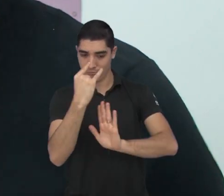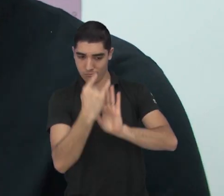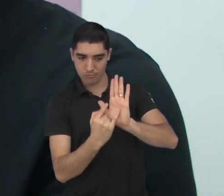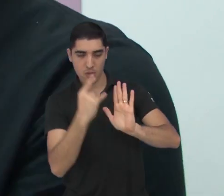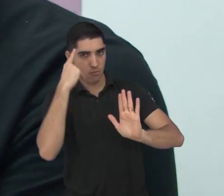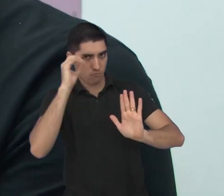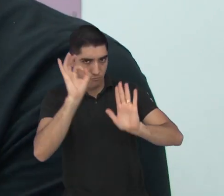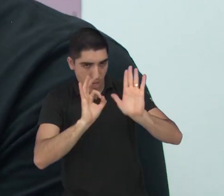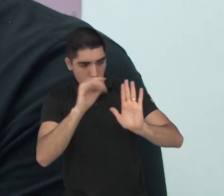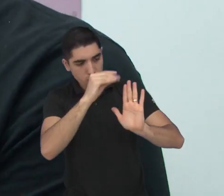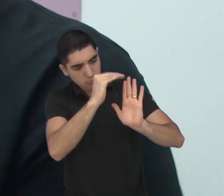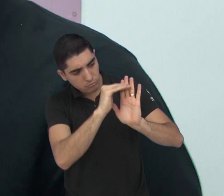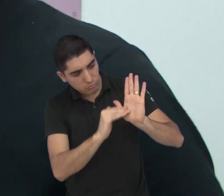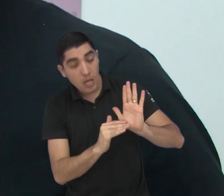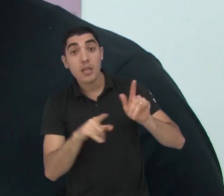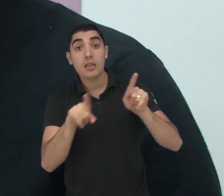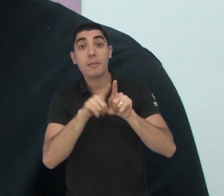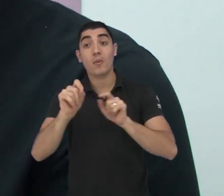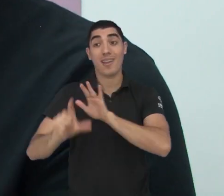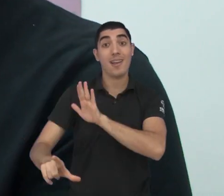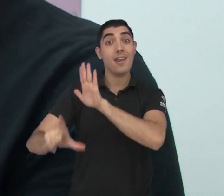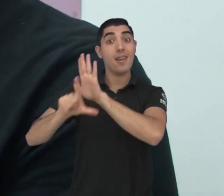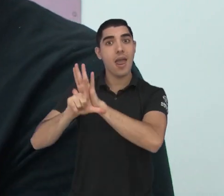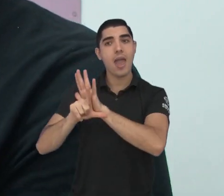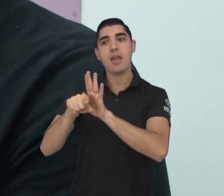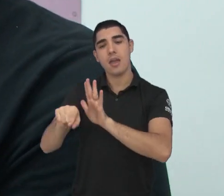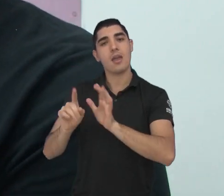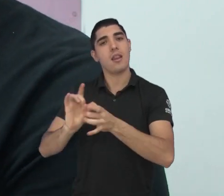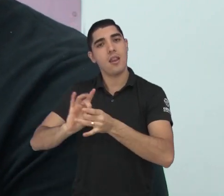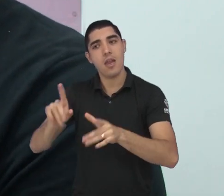diretor, através da lei de zoneamento, a gente poder